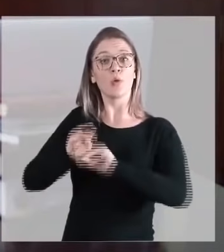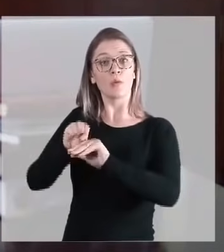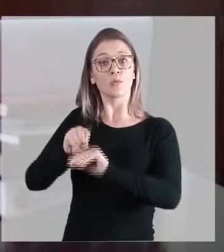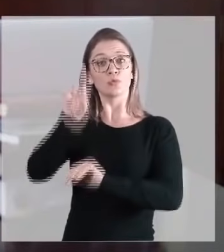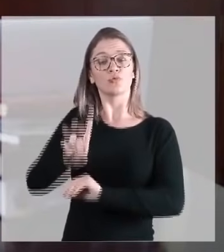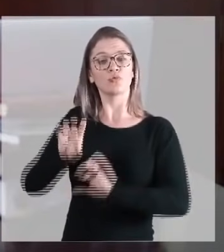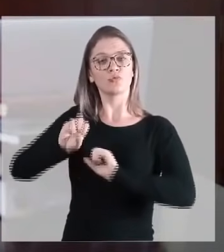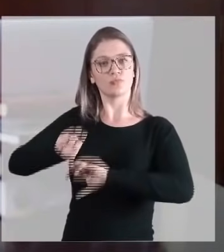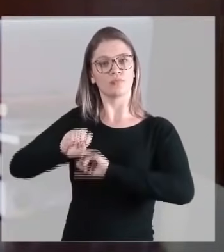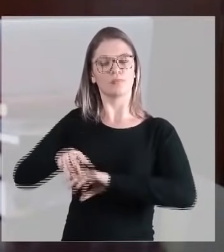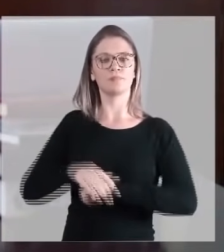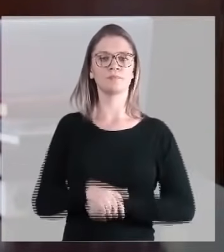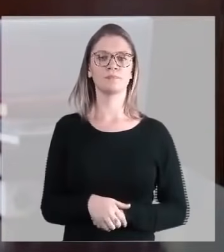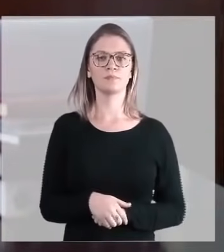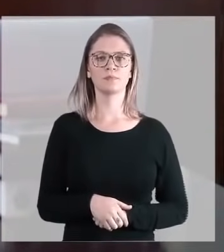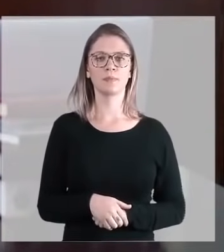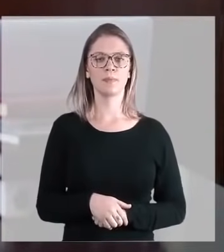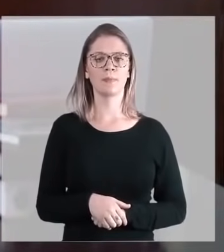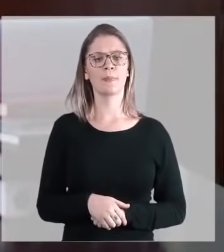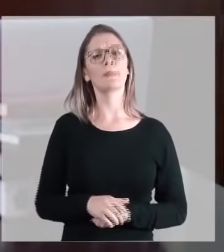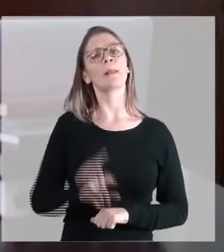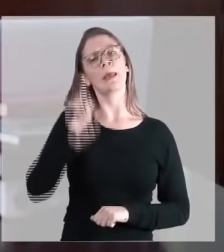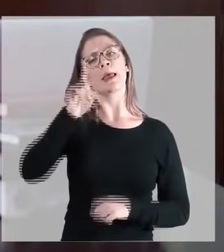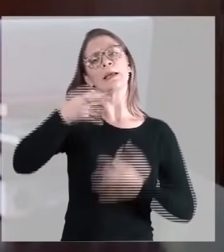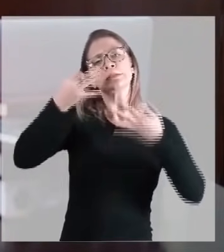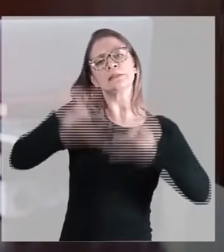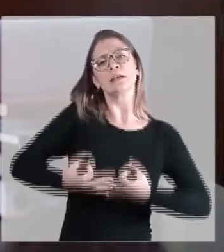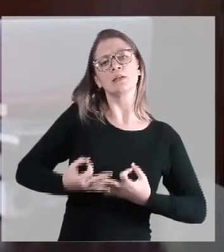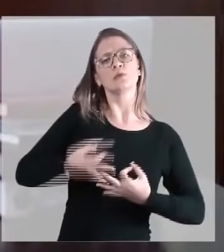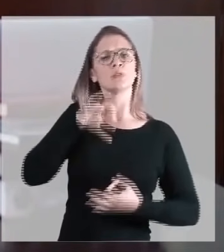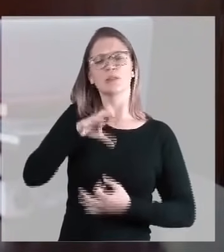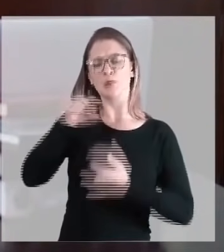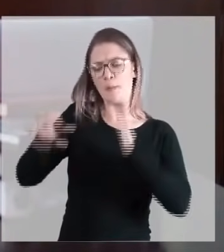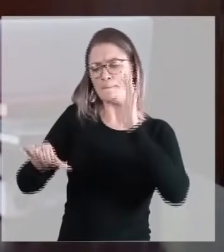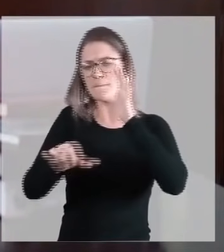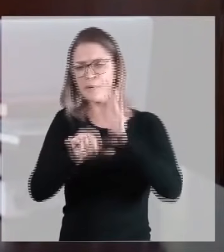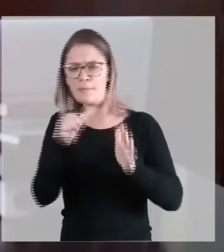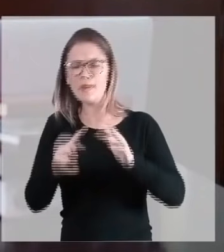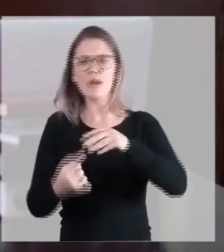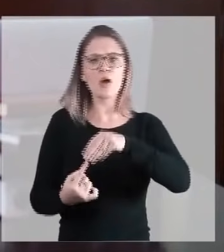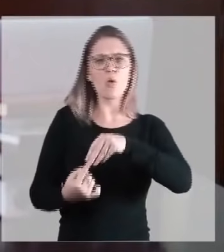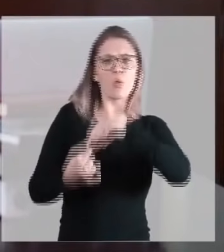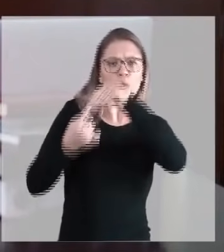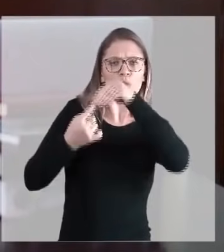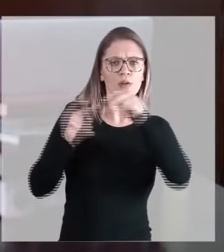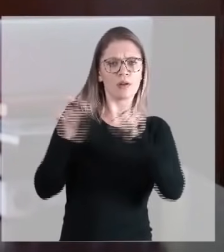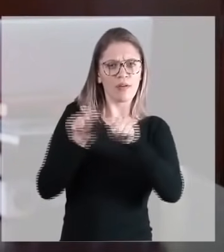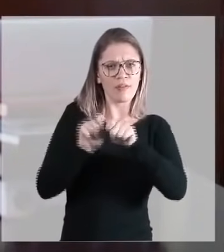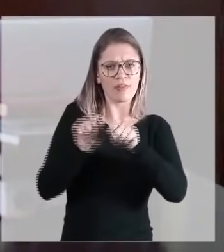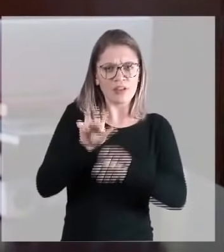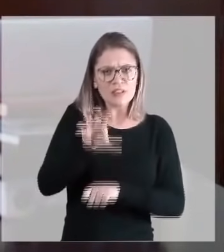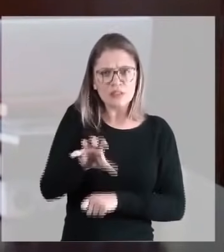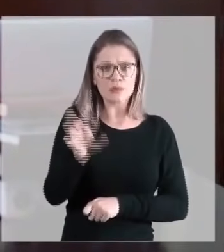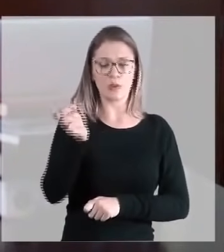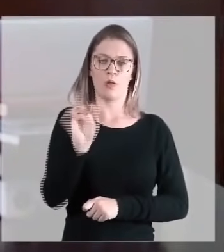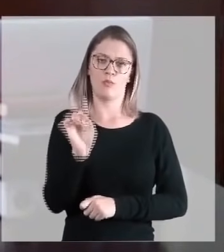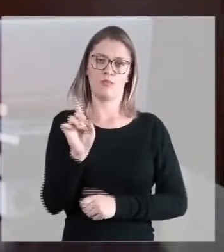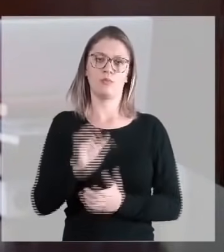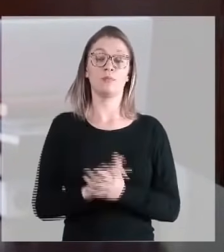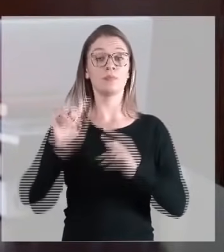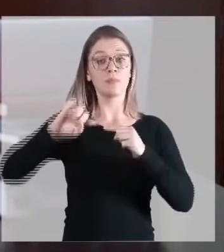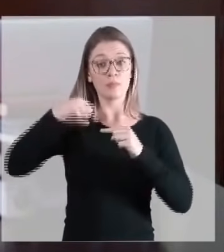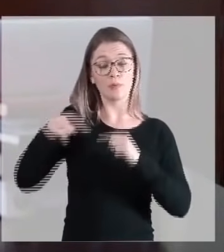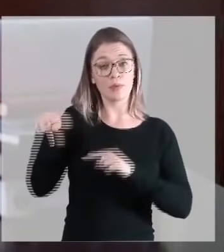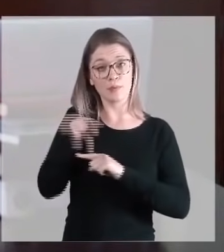ensinar. Mas é quase certo que essa não foi a primeira vez e nem é a única professora a praticar atos como esse. Depois,